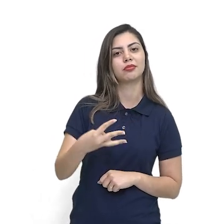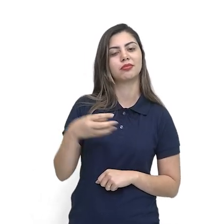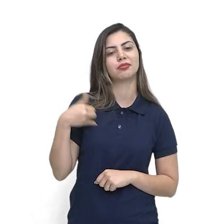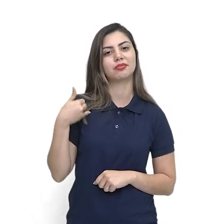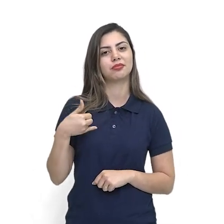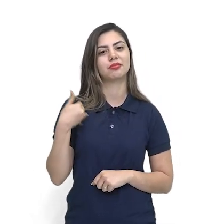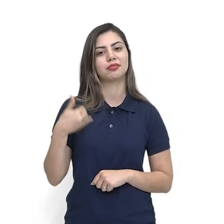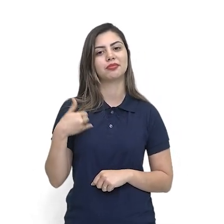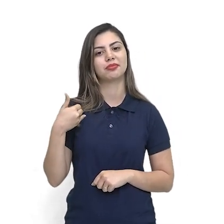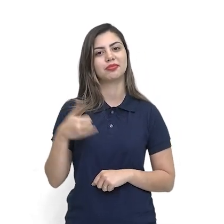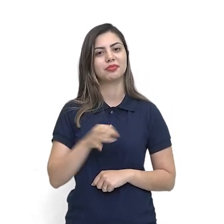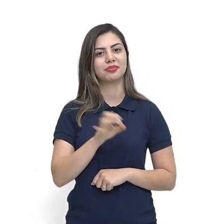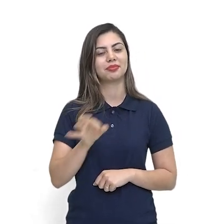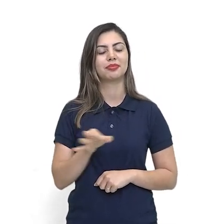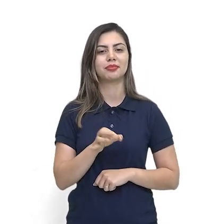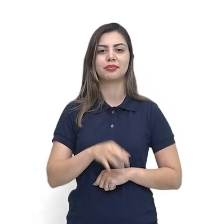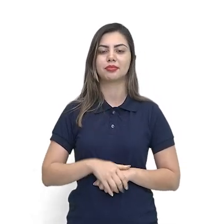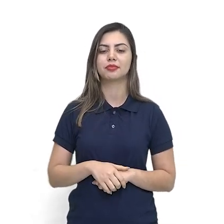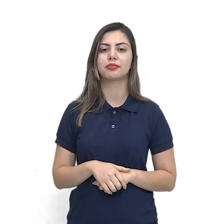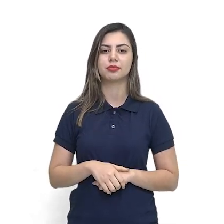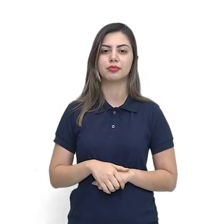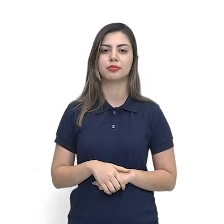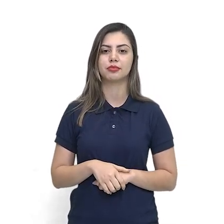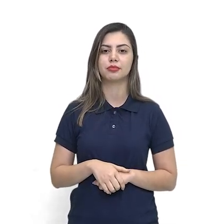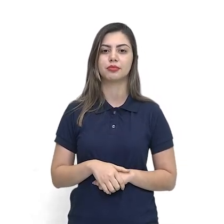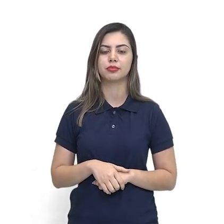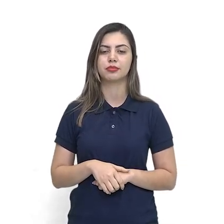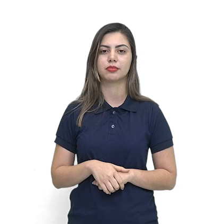aninhos. 23 anos.